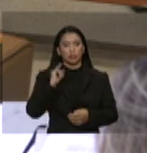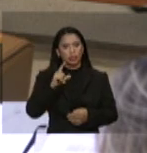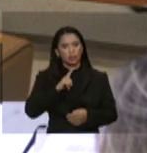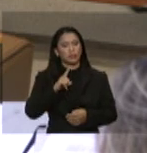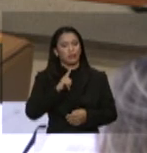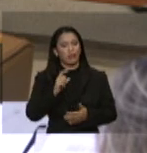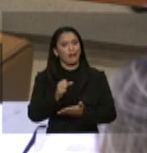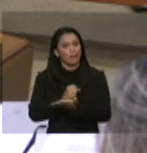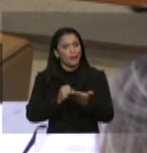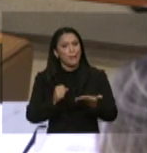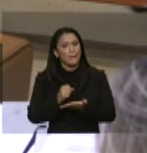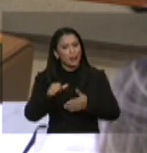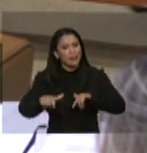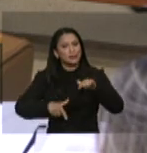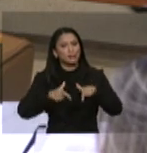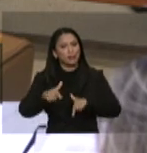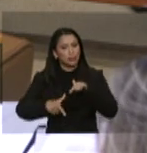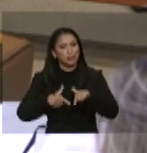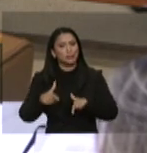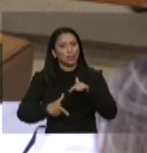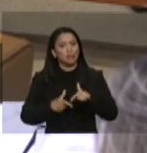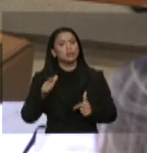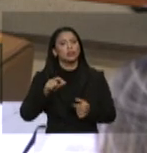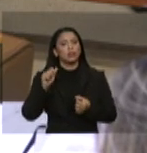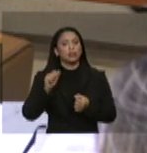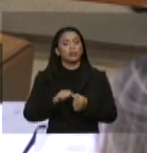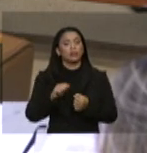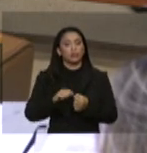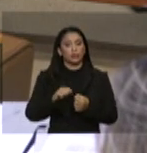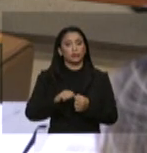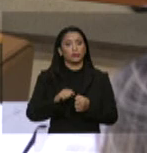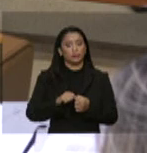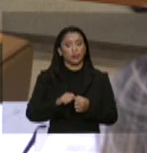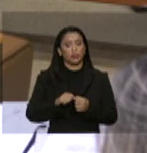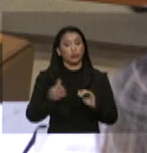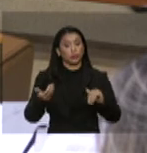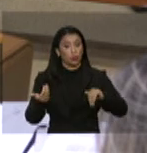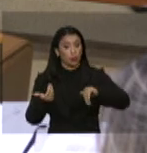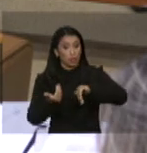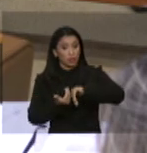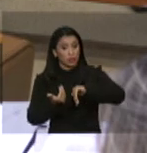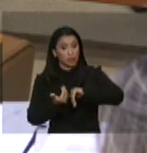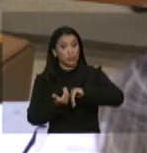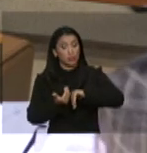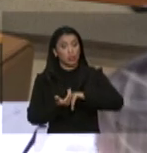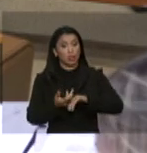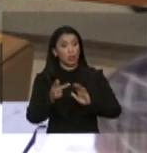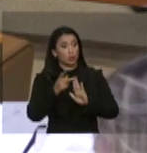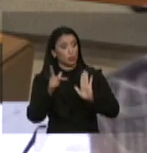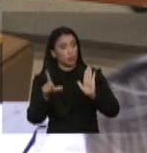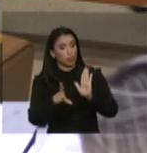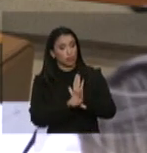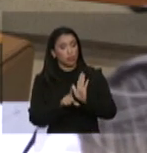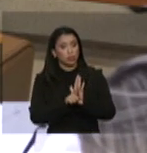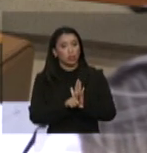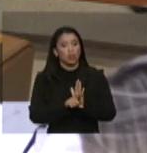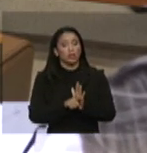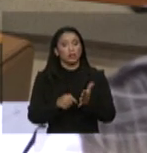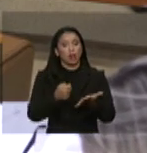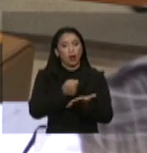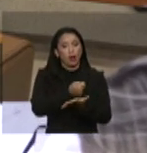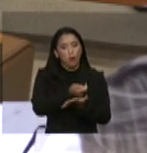para trabalhos que estão sendo realizados inclusive no âmbito do congresso nacional é o projeto de lei é fake News